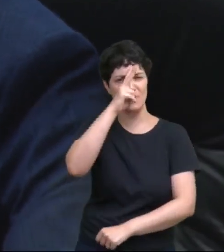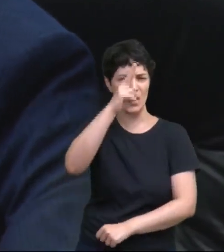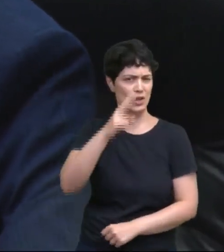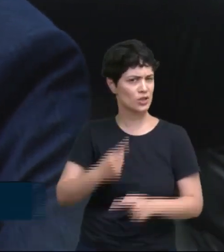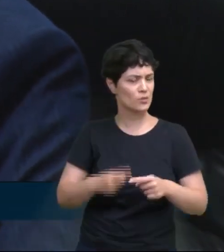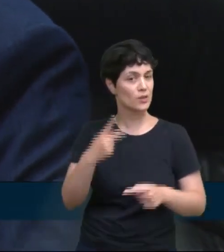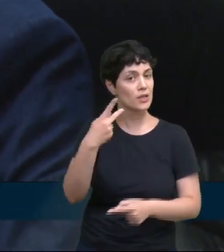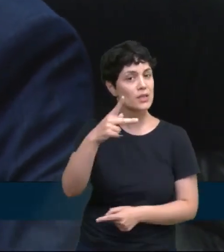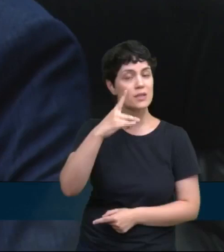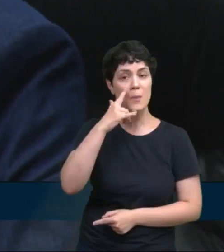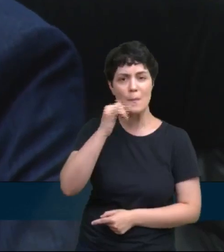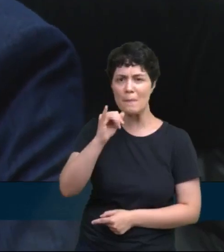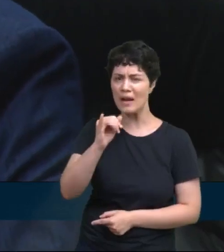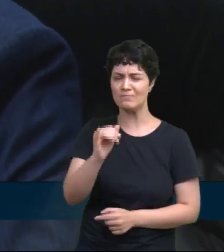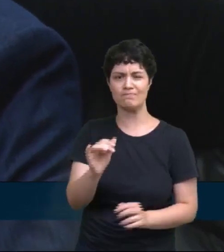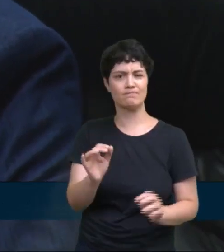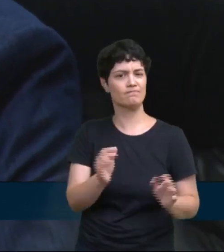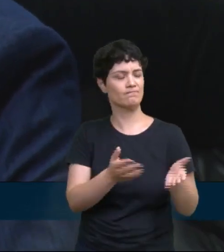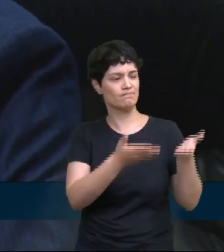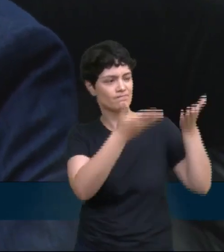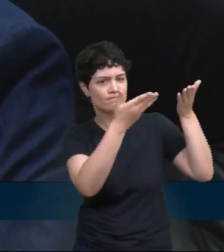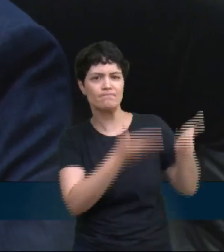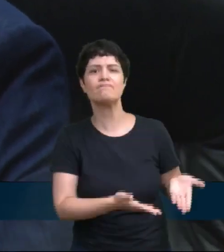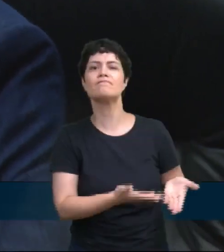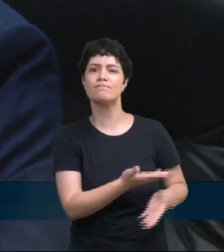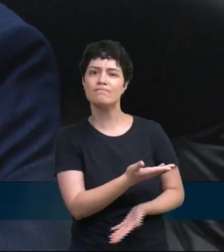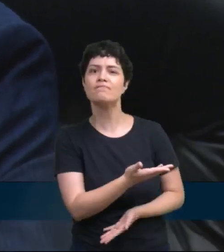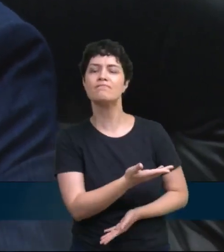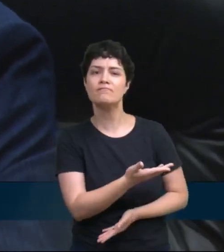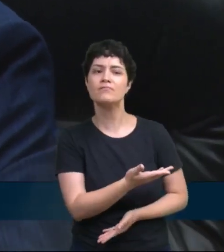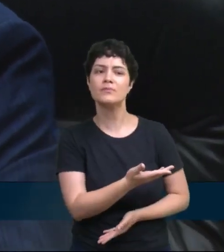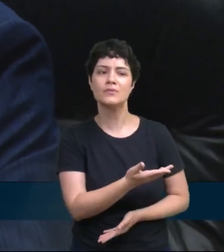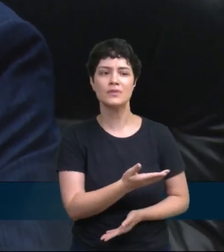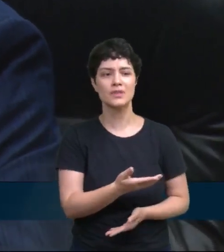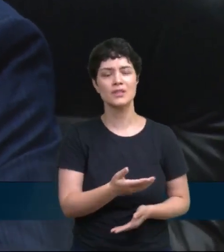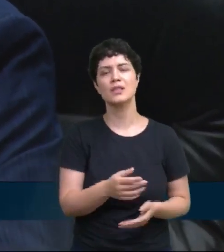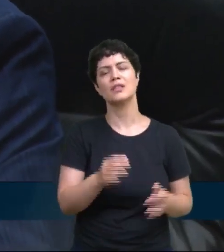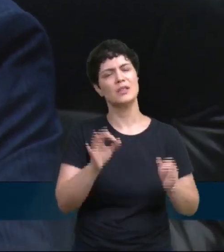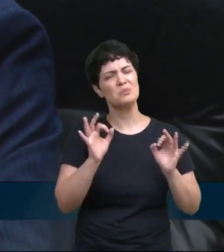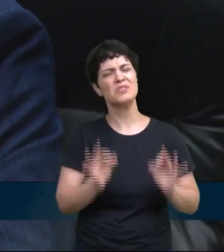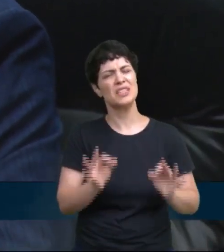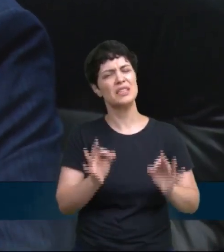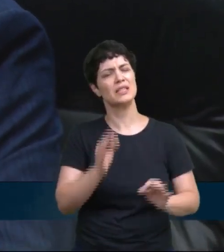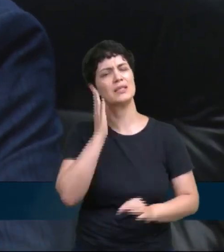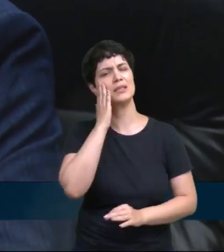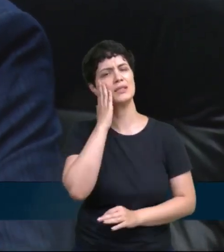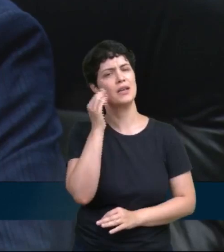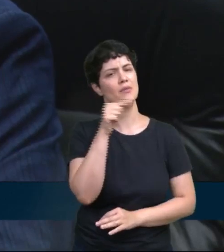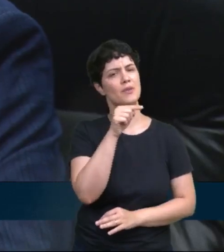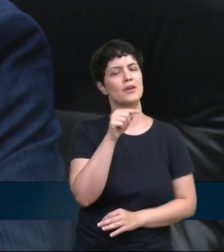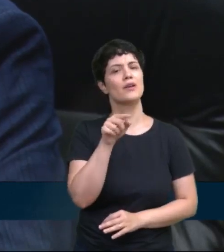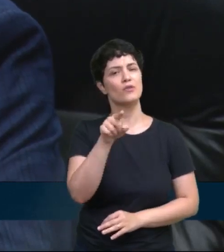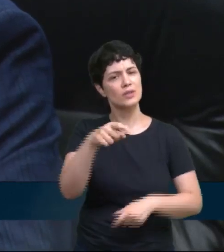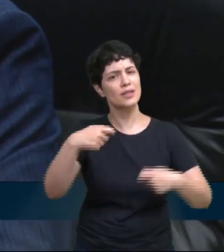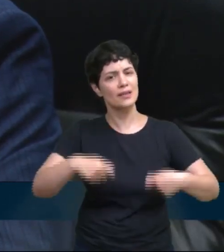pai como o que você tem, que realmente deve ter orgulho do Roberto,